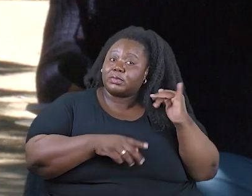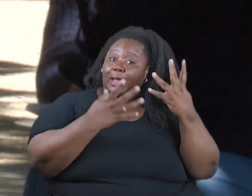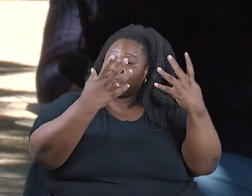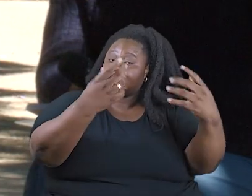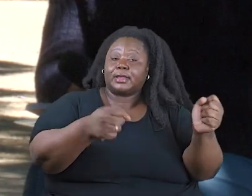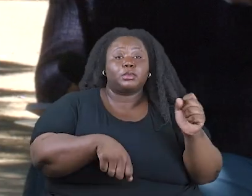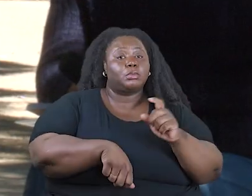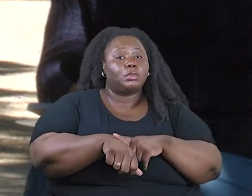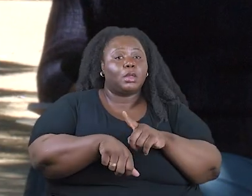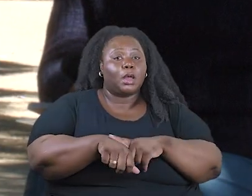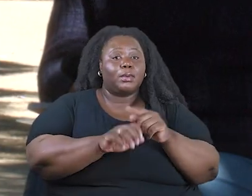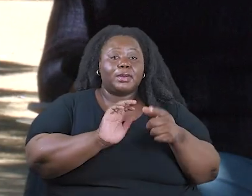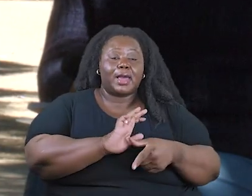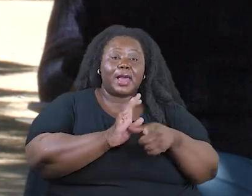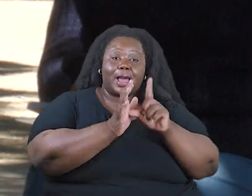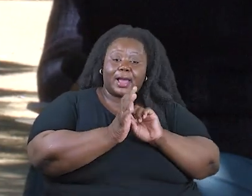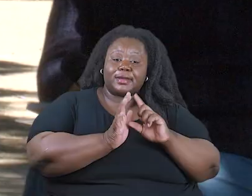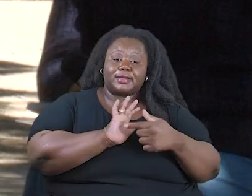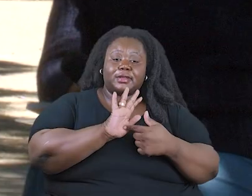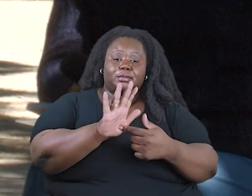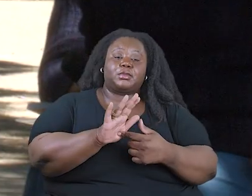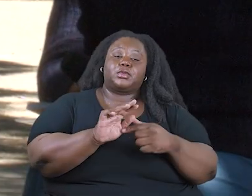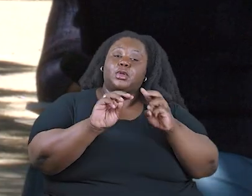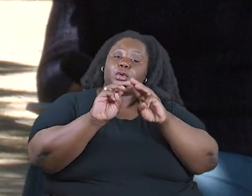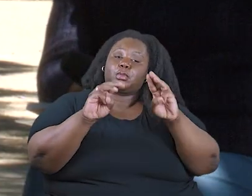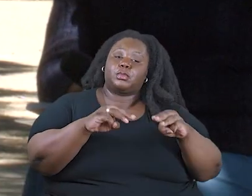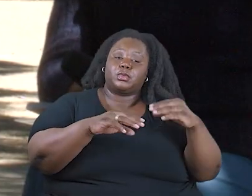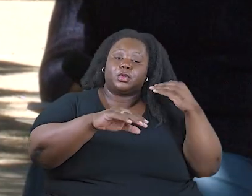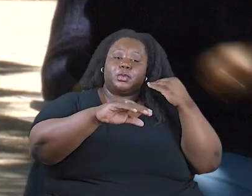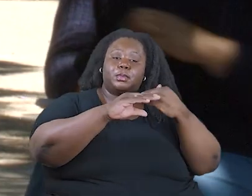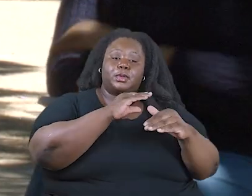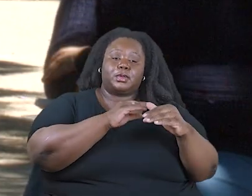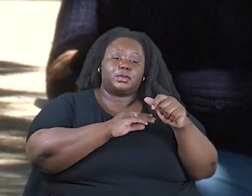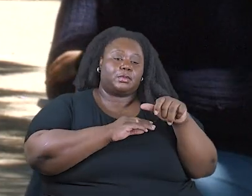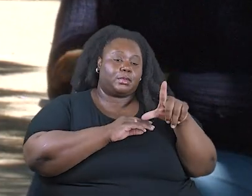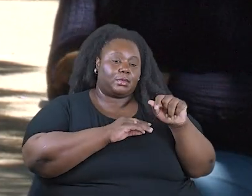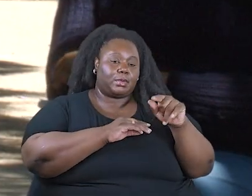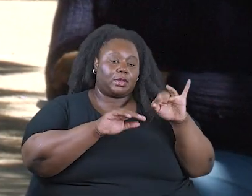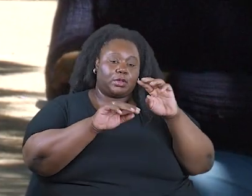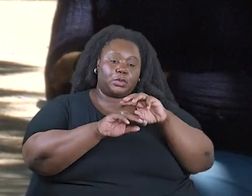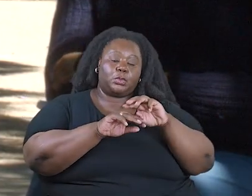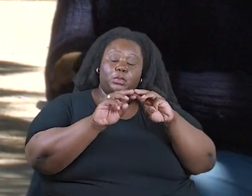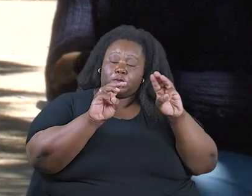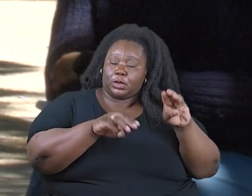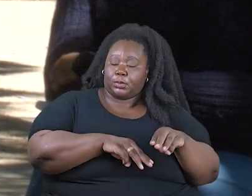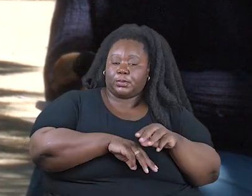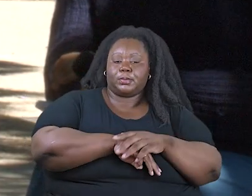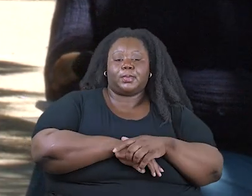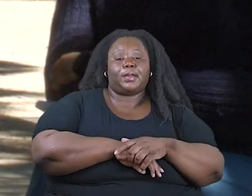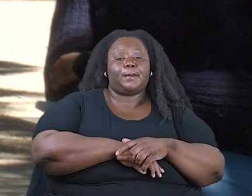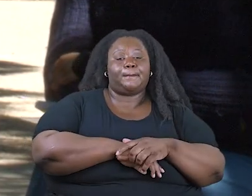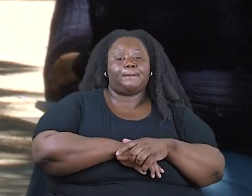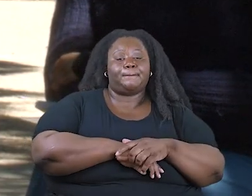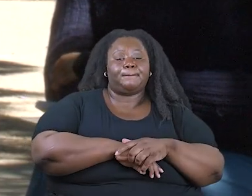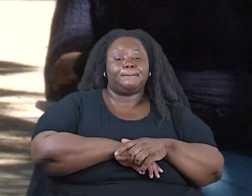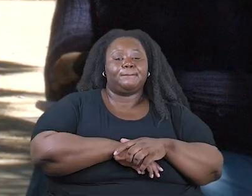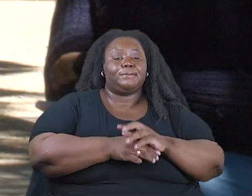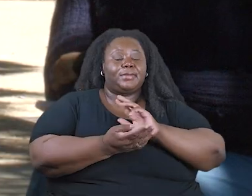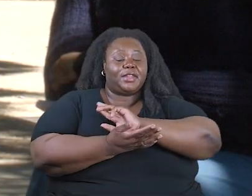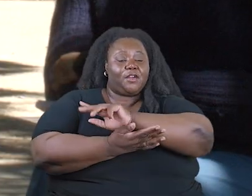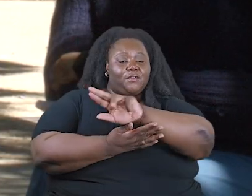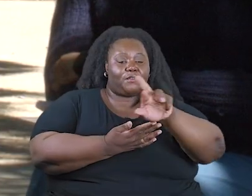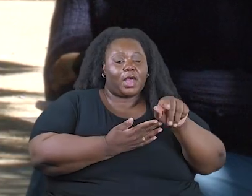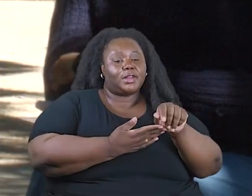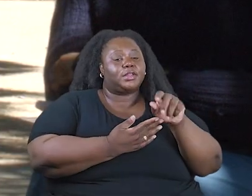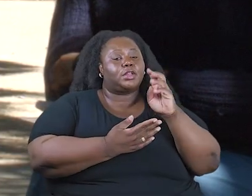da exposição, o museu enviou pelo correio para a mala direta do museu várias obras